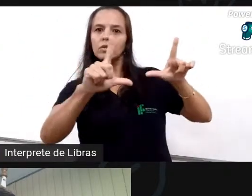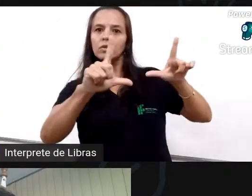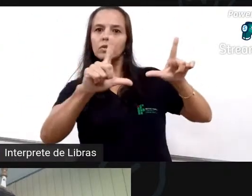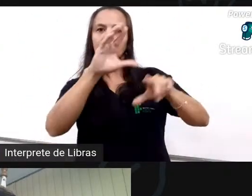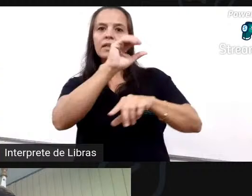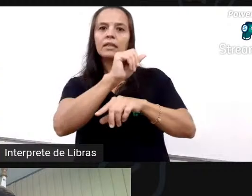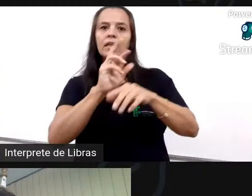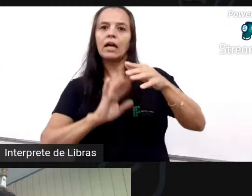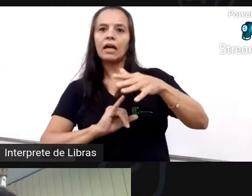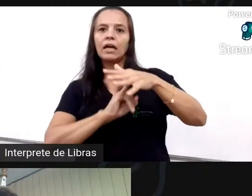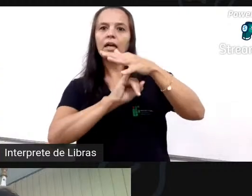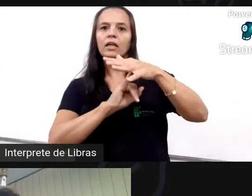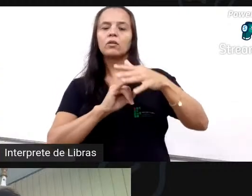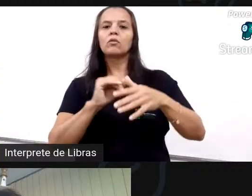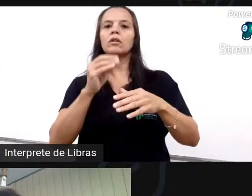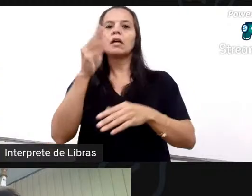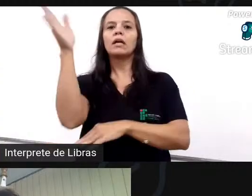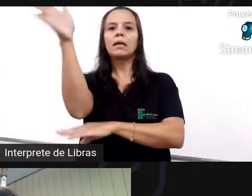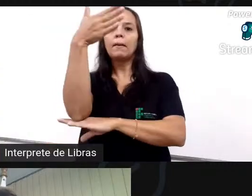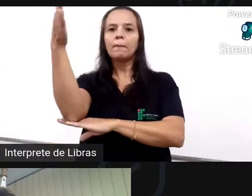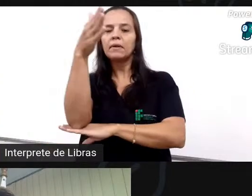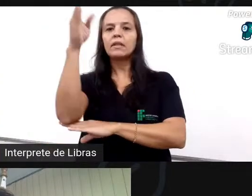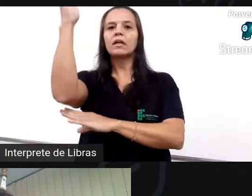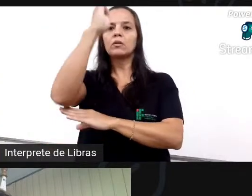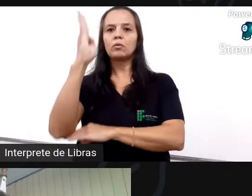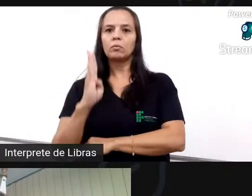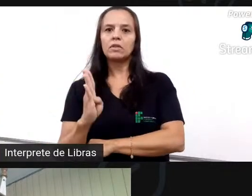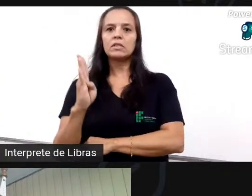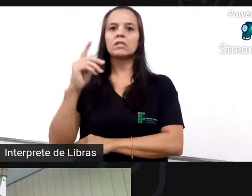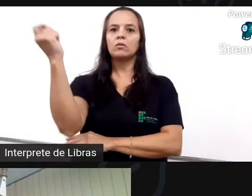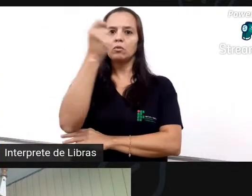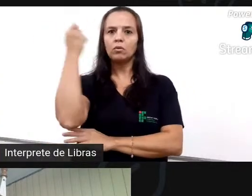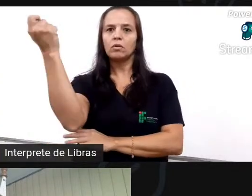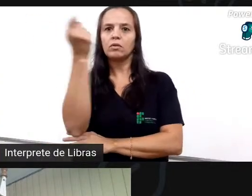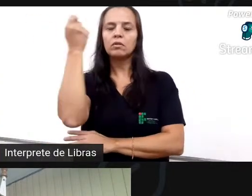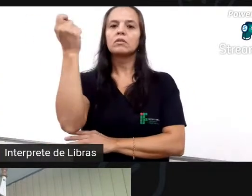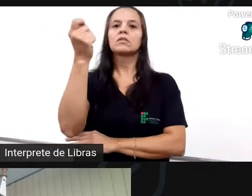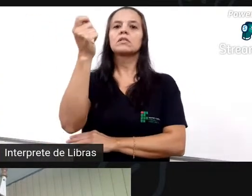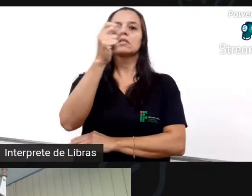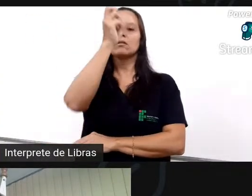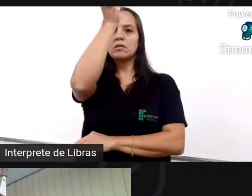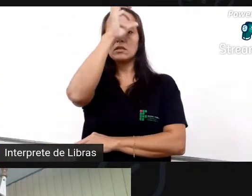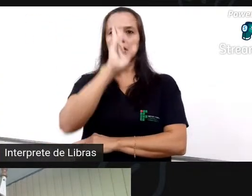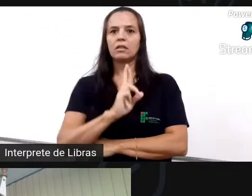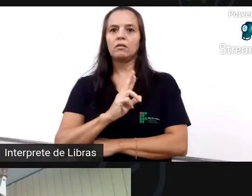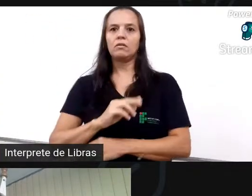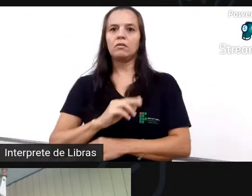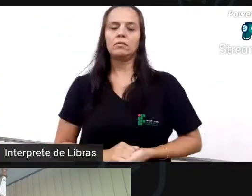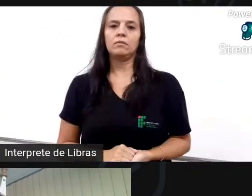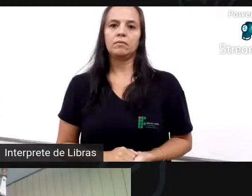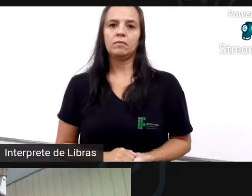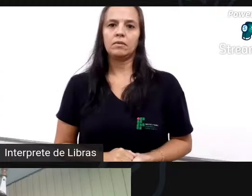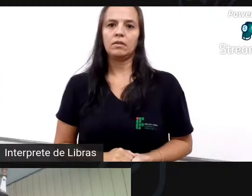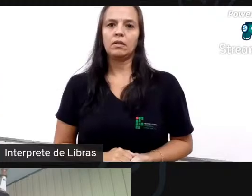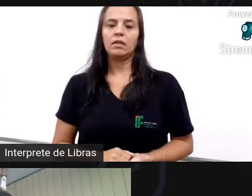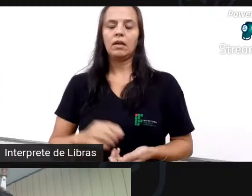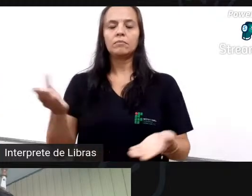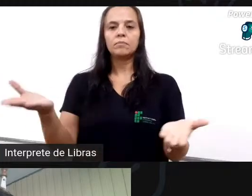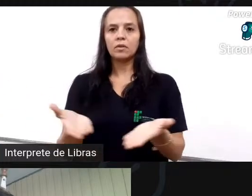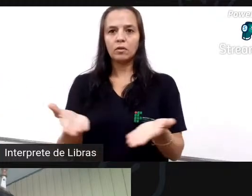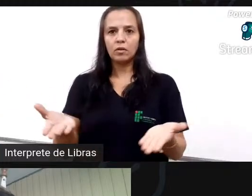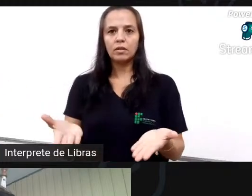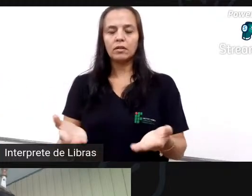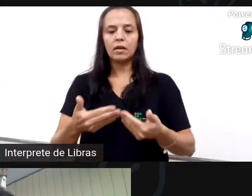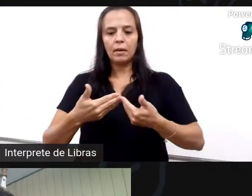as bandeiras do Brasil, do Rio Grande do Sul e do município de Santa Rosa. Neste momento,